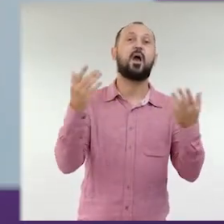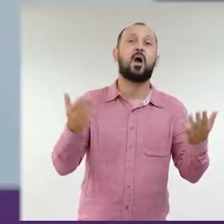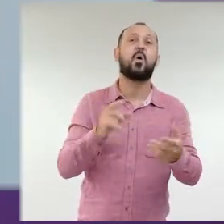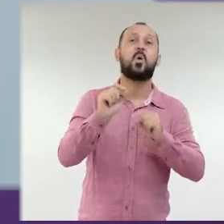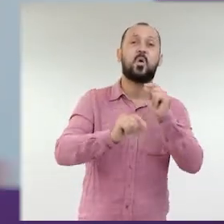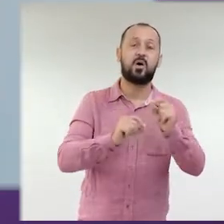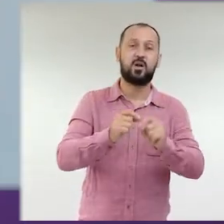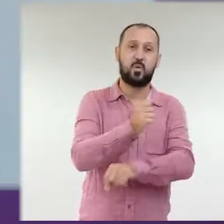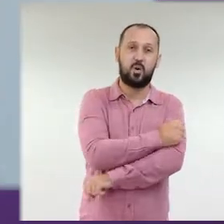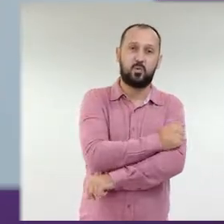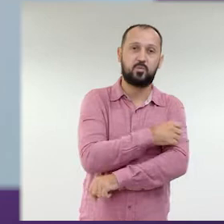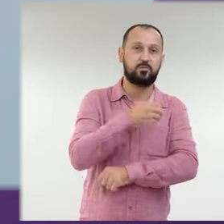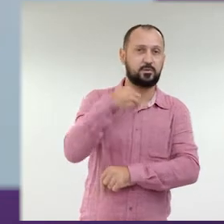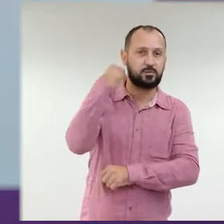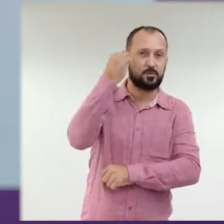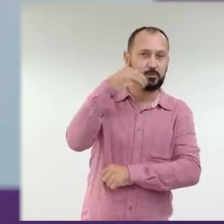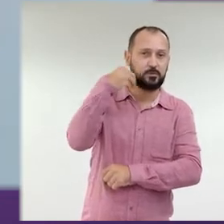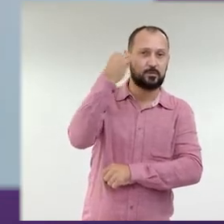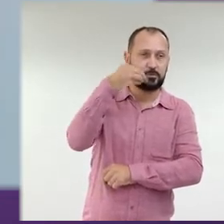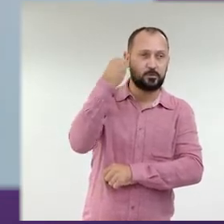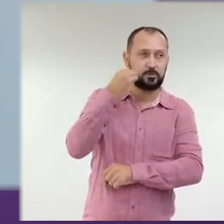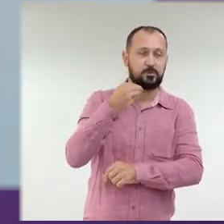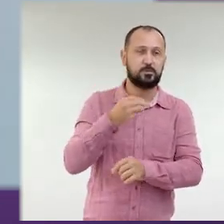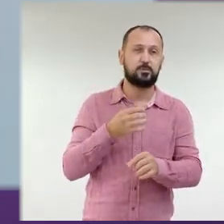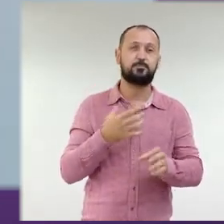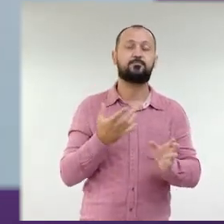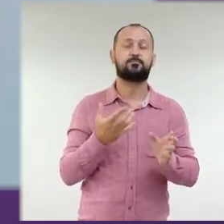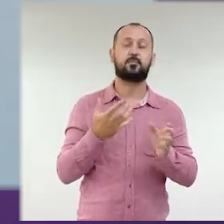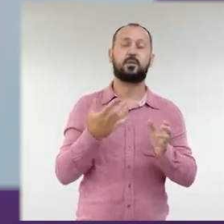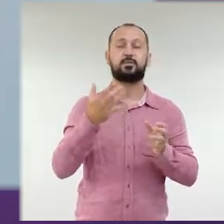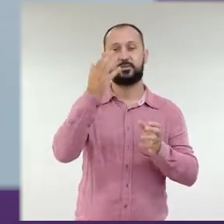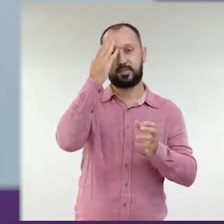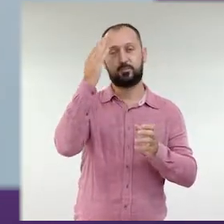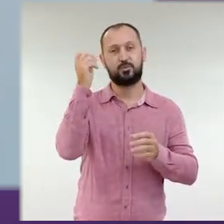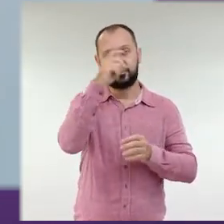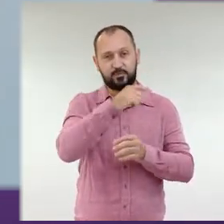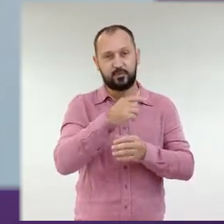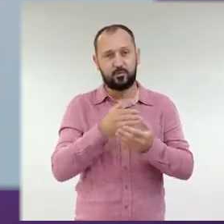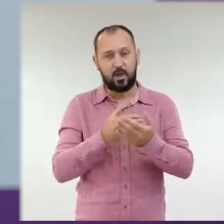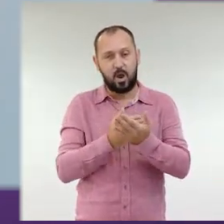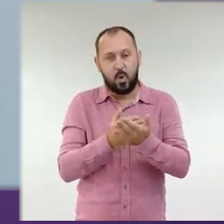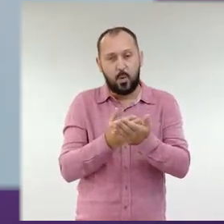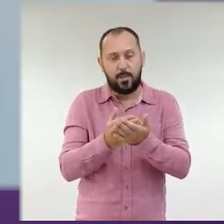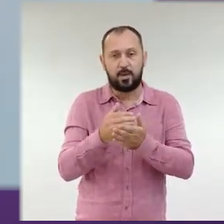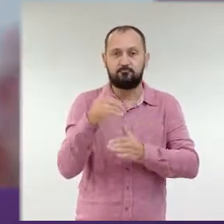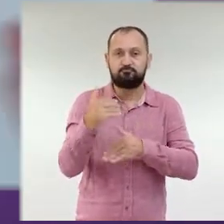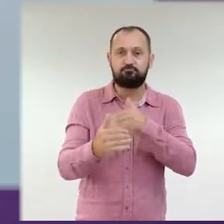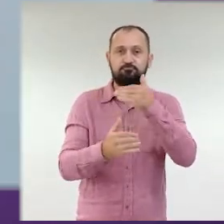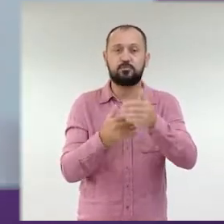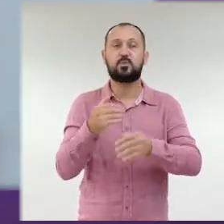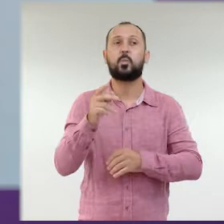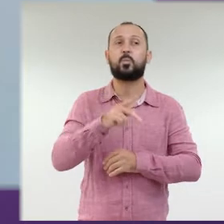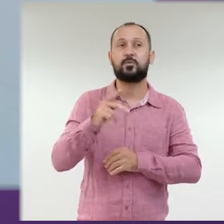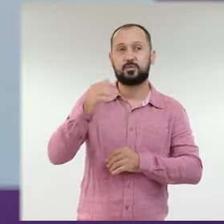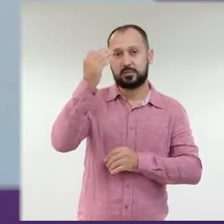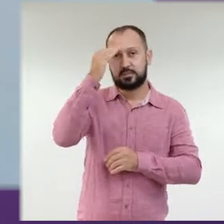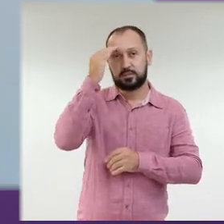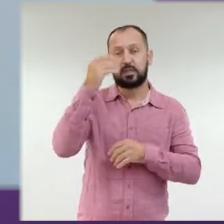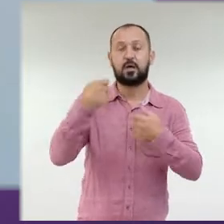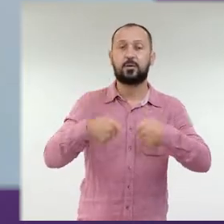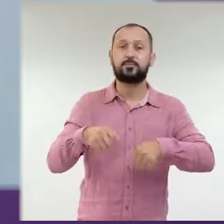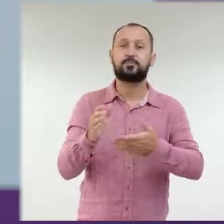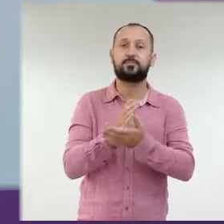agora o estudante está vivenciando tudo isso. É claro que o desafio também fica maior desse professor entender, às vezes,